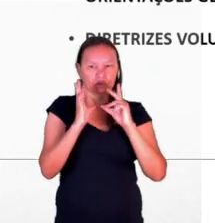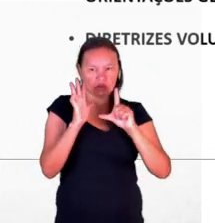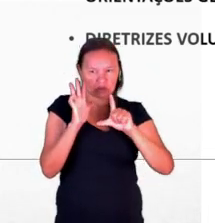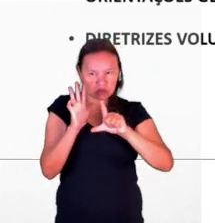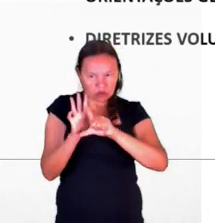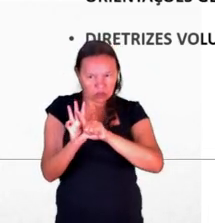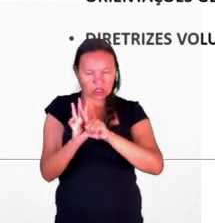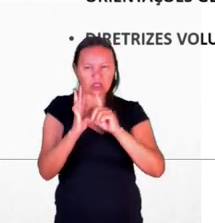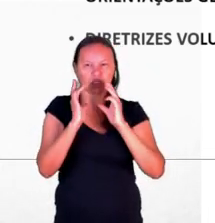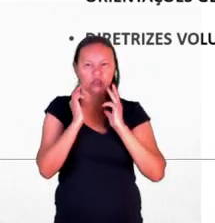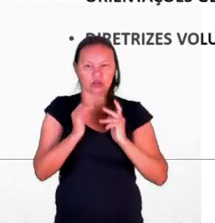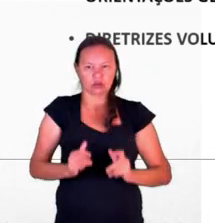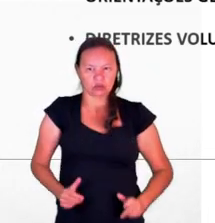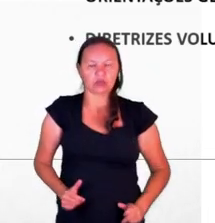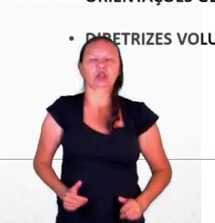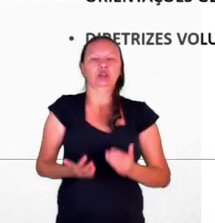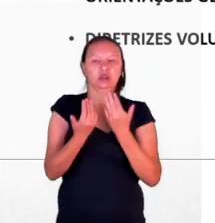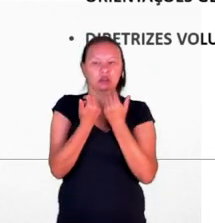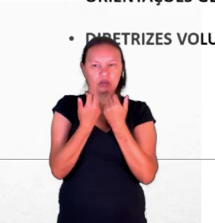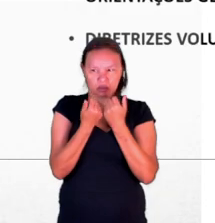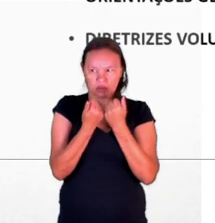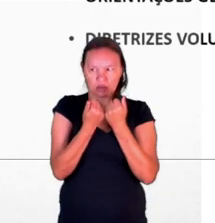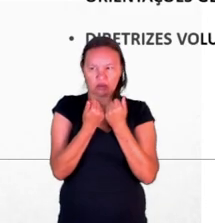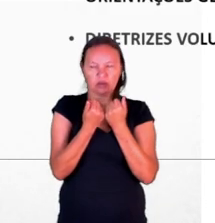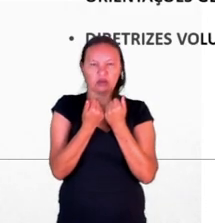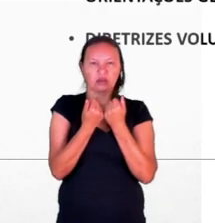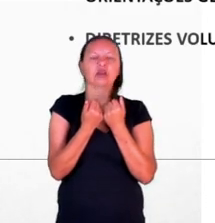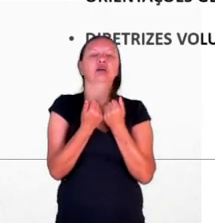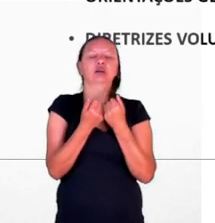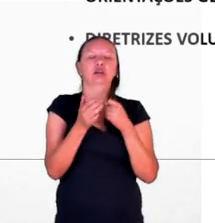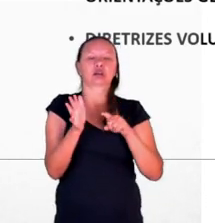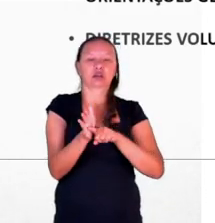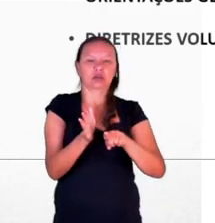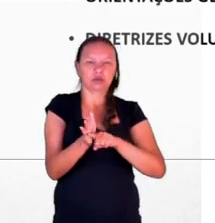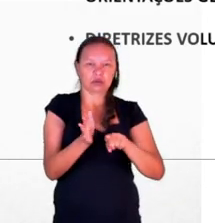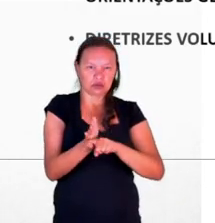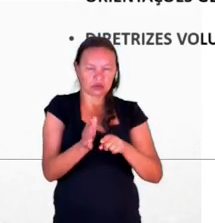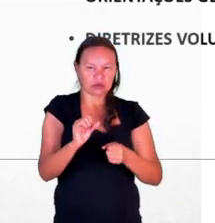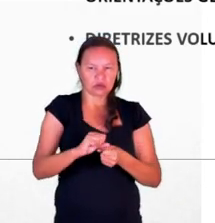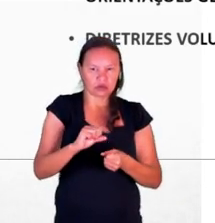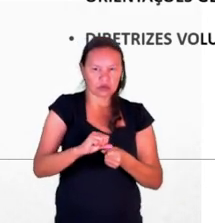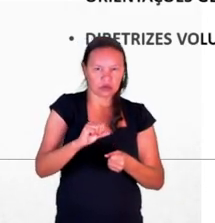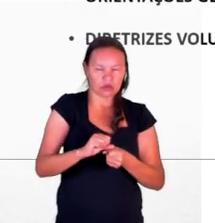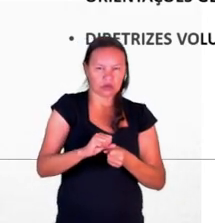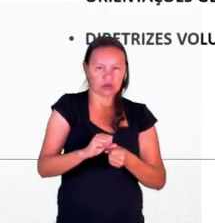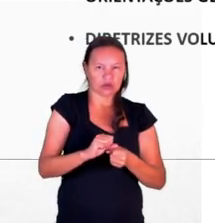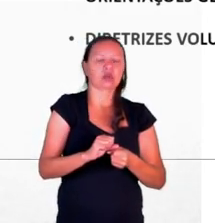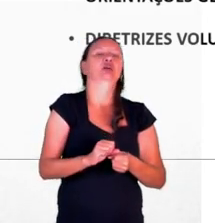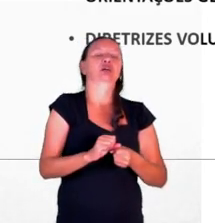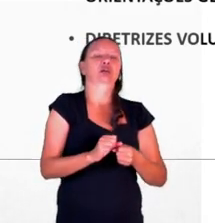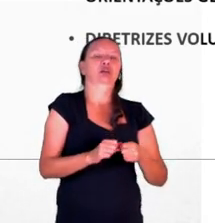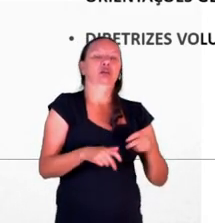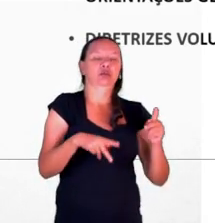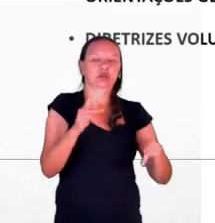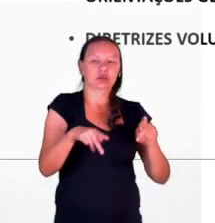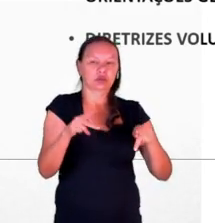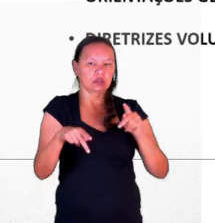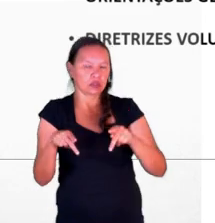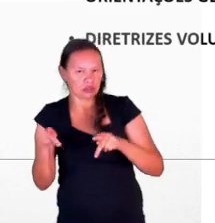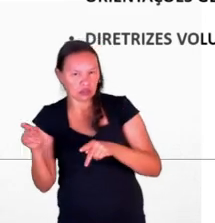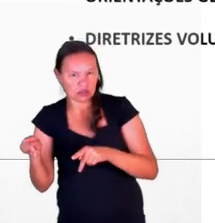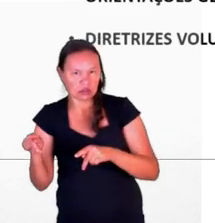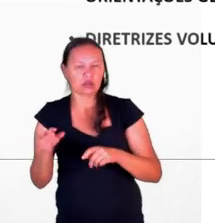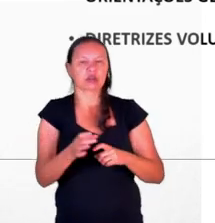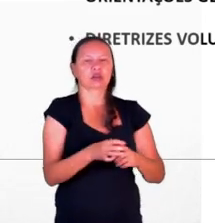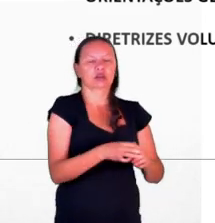E determinaram também alguns anos depois que fossem feitas as diretrizes voluntárias para orientar os